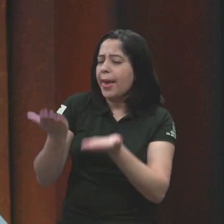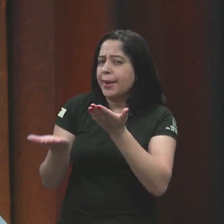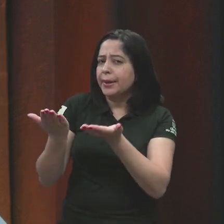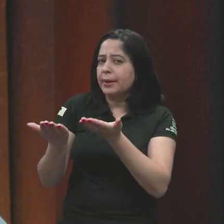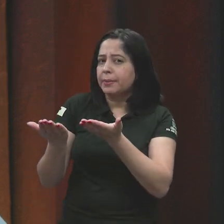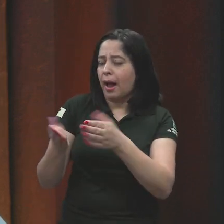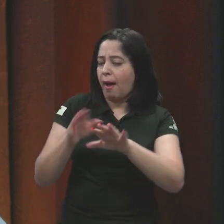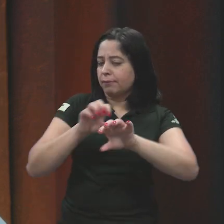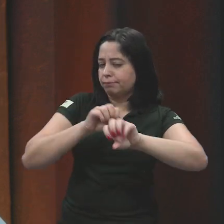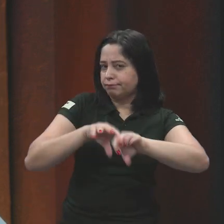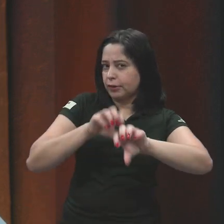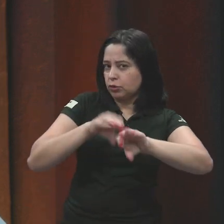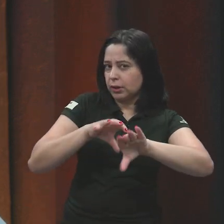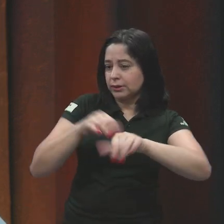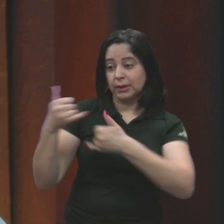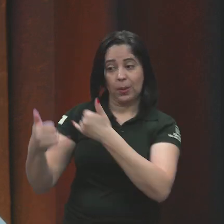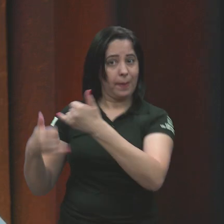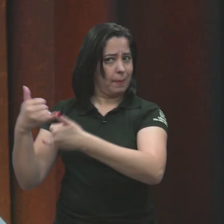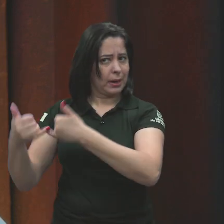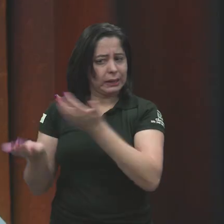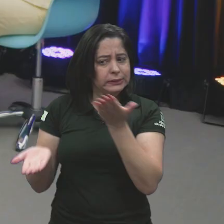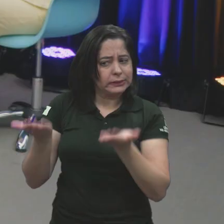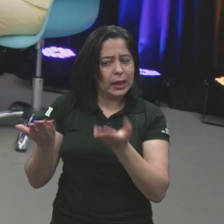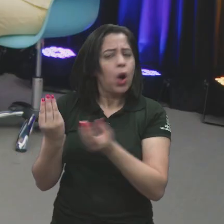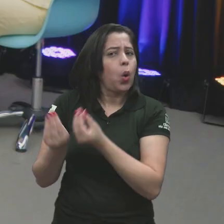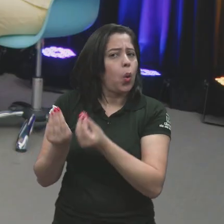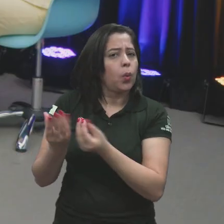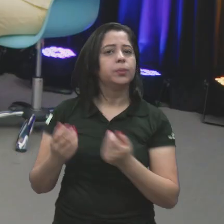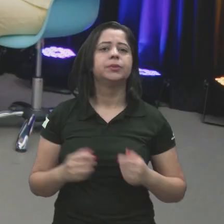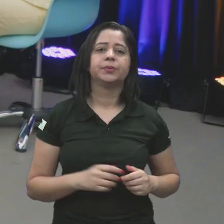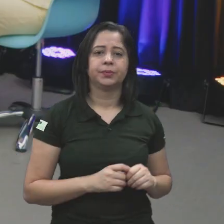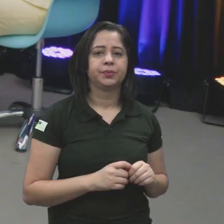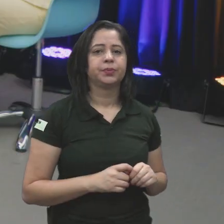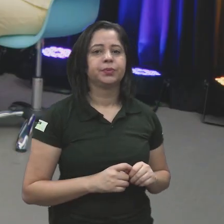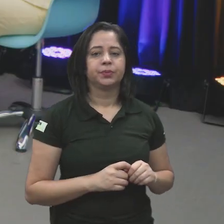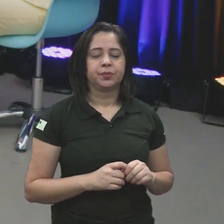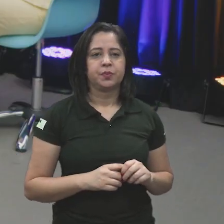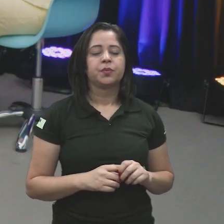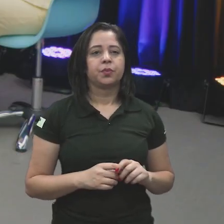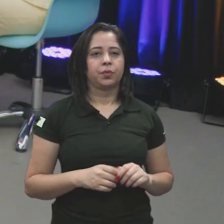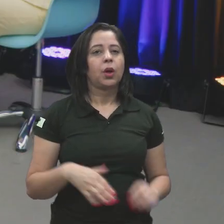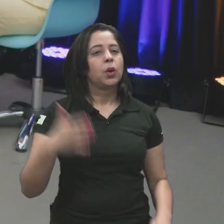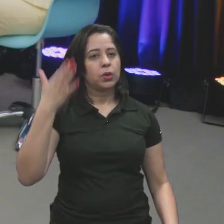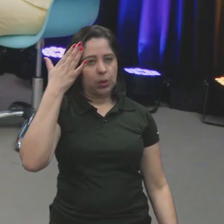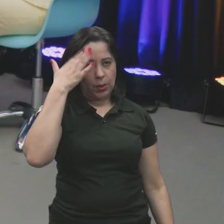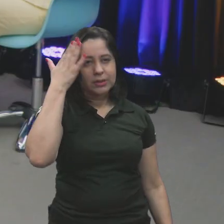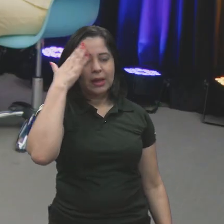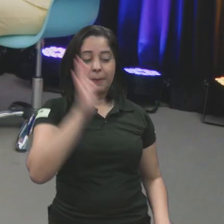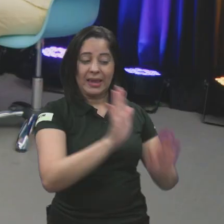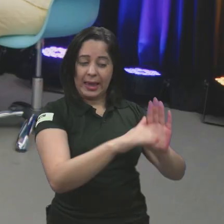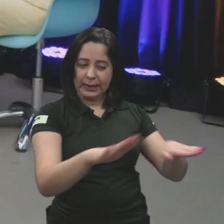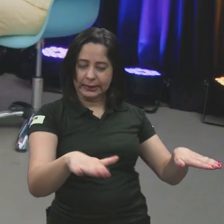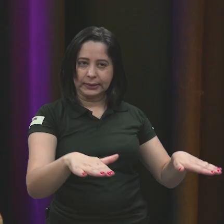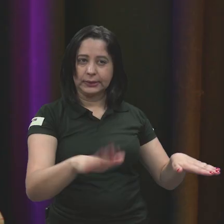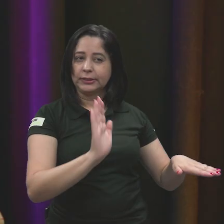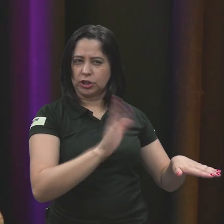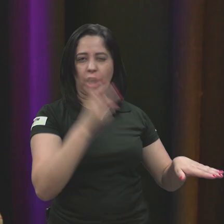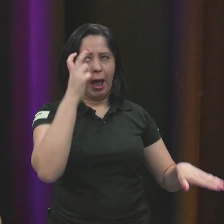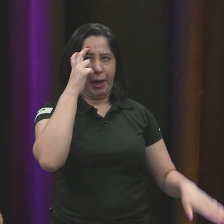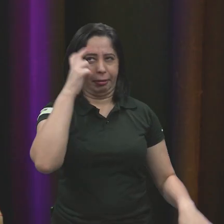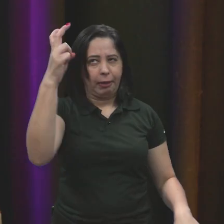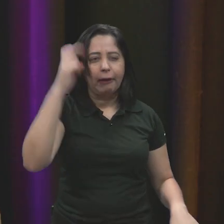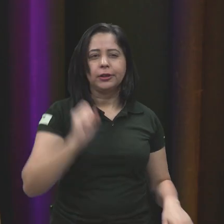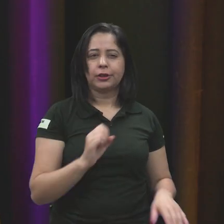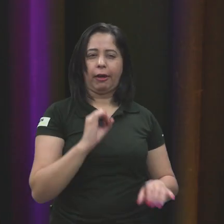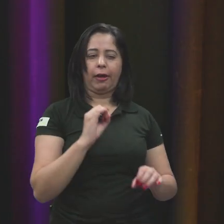com o entretenimento dentro da história? Então, hoje a gente sabe que as crianças estão muito mais evoluídas, né? Tem a